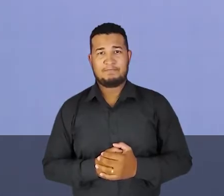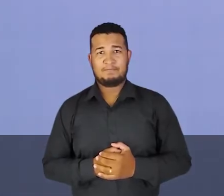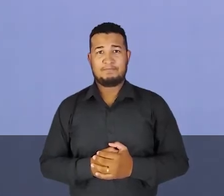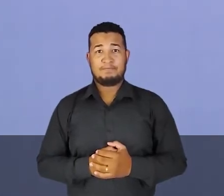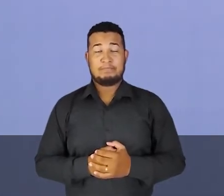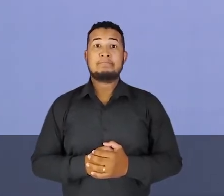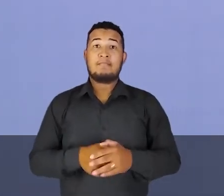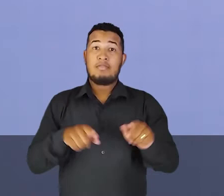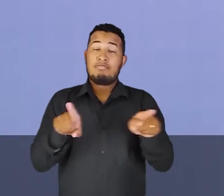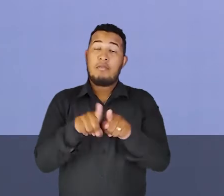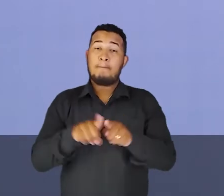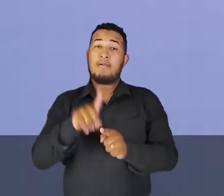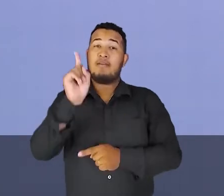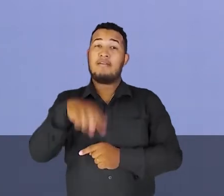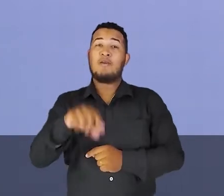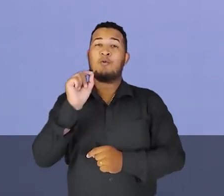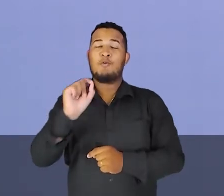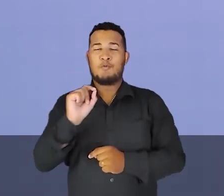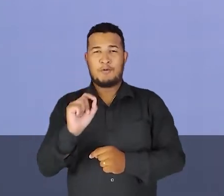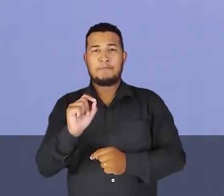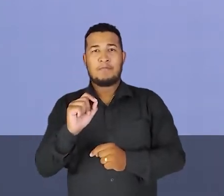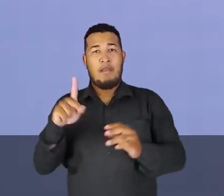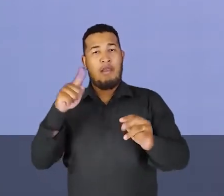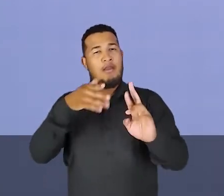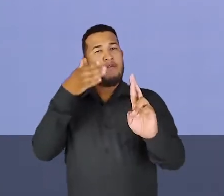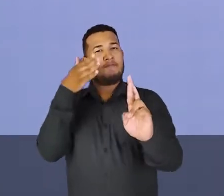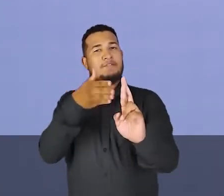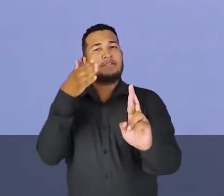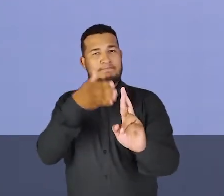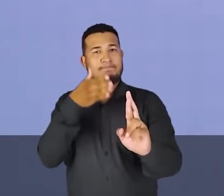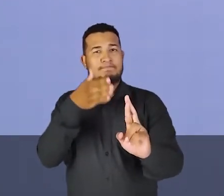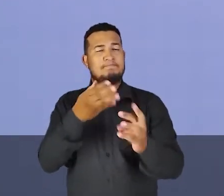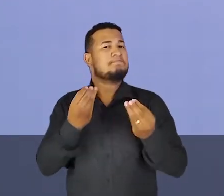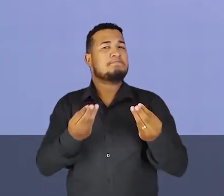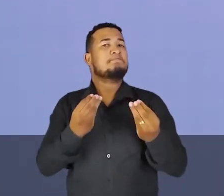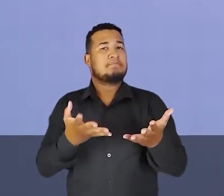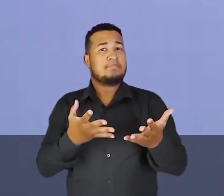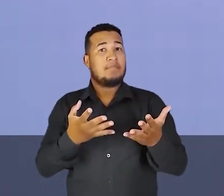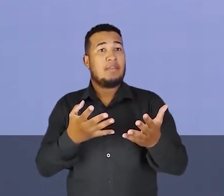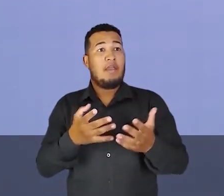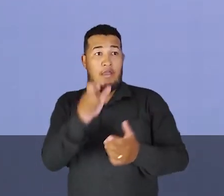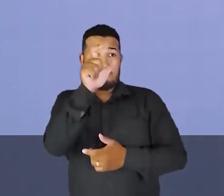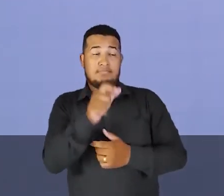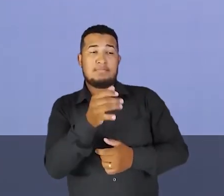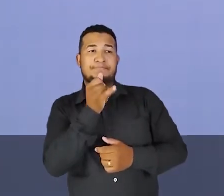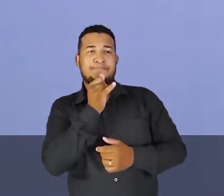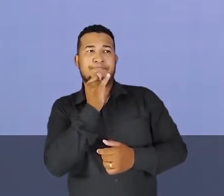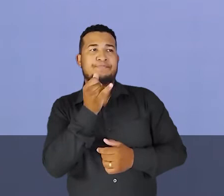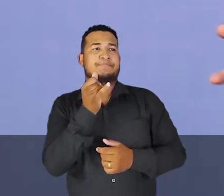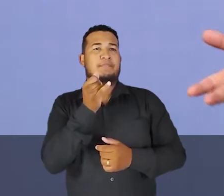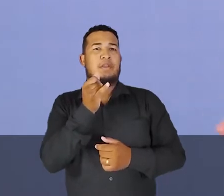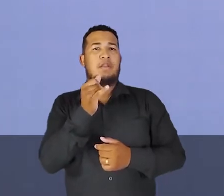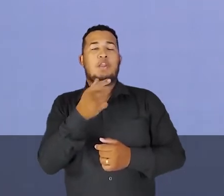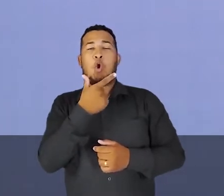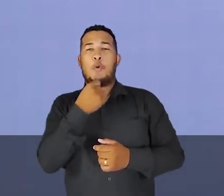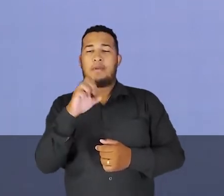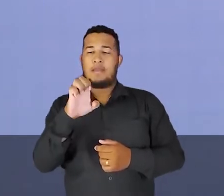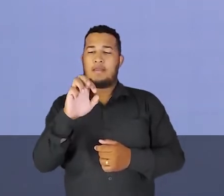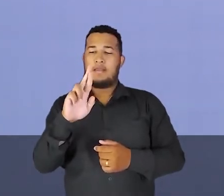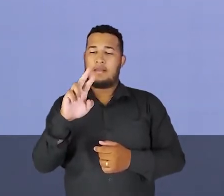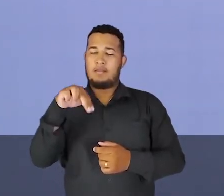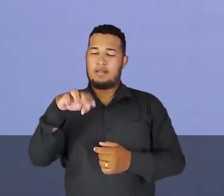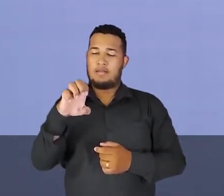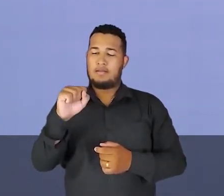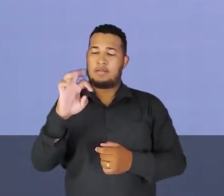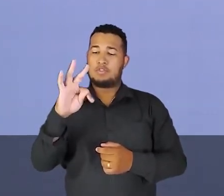que é também, né, uma referência para o trabalho, por exemplo, de Hermeto Pascoal, que é